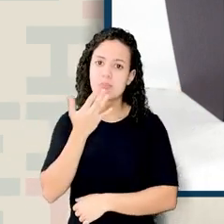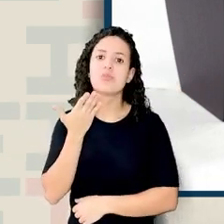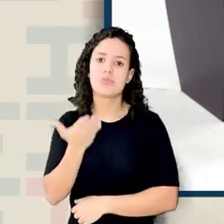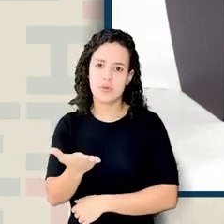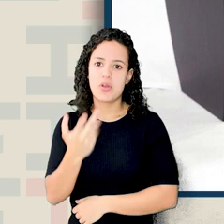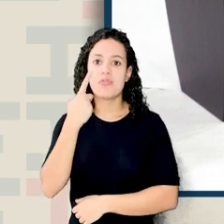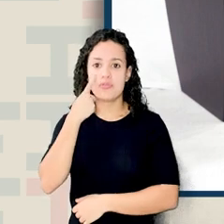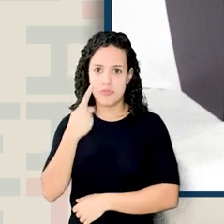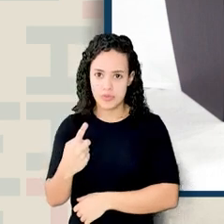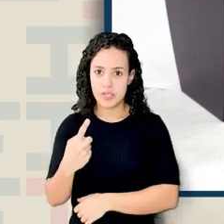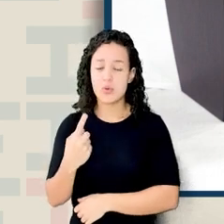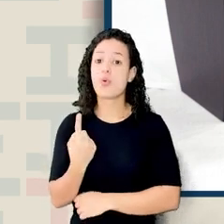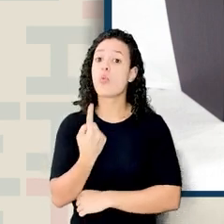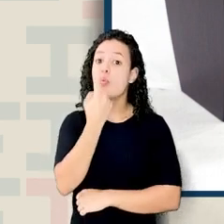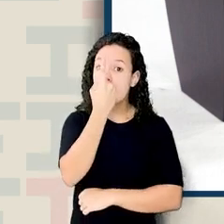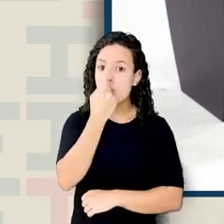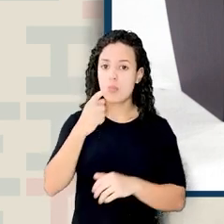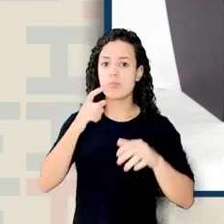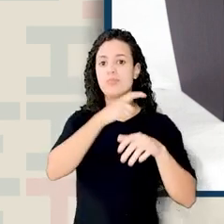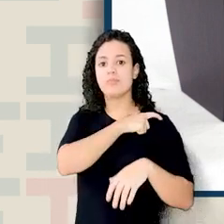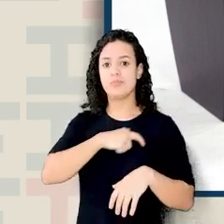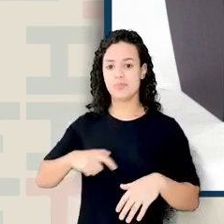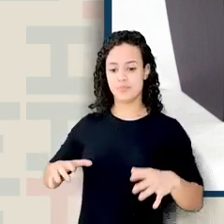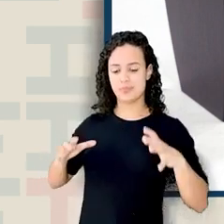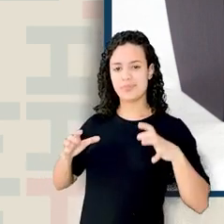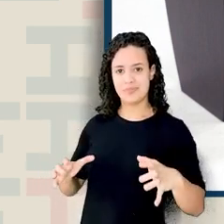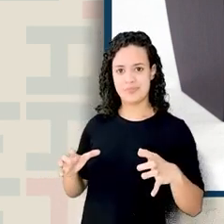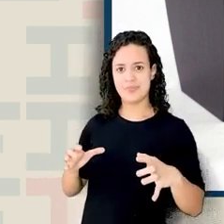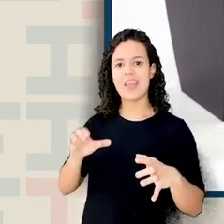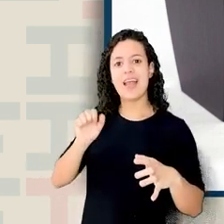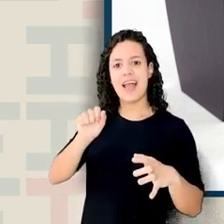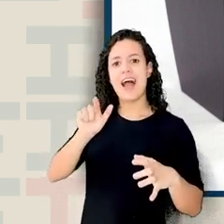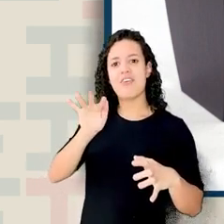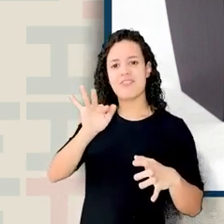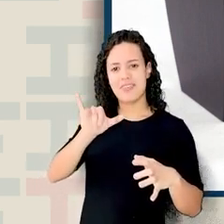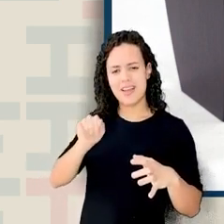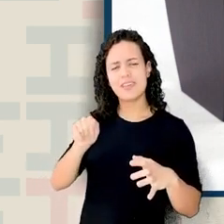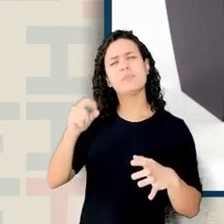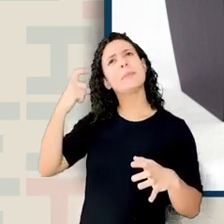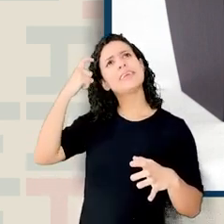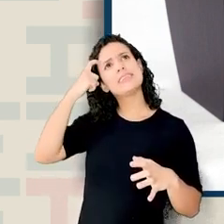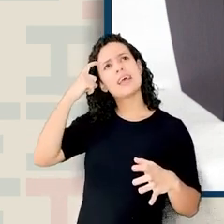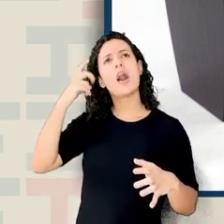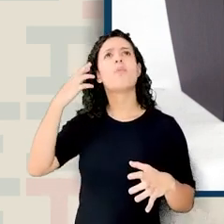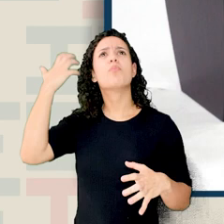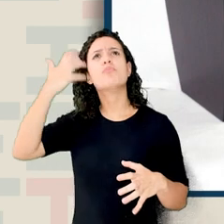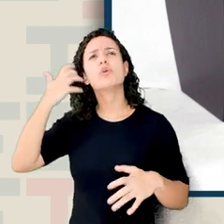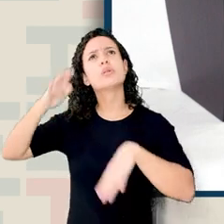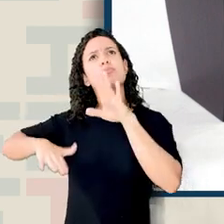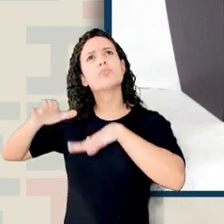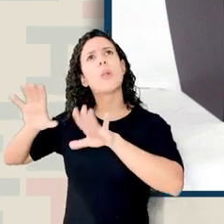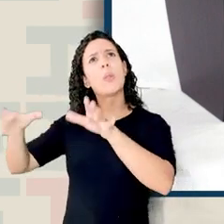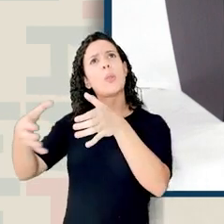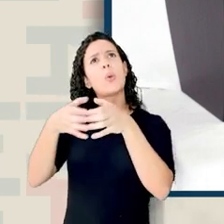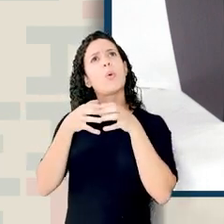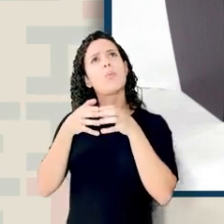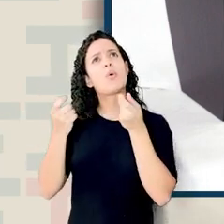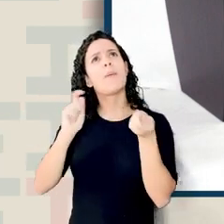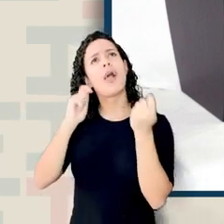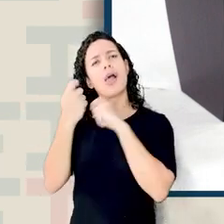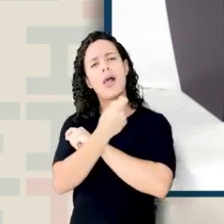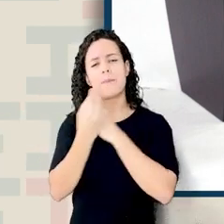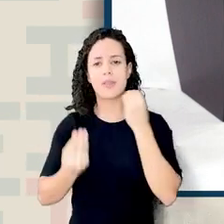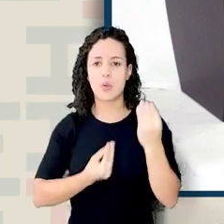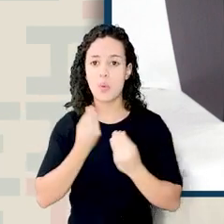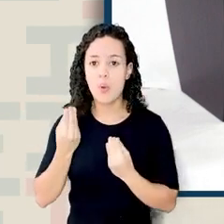fez em um instrumento, no caso a alfaia, é pensar também no sentido da música percussiva no coletivo, como é que eu vou adaptar